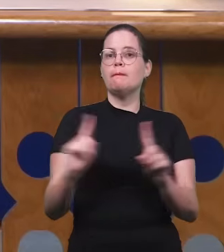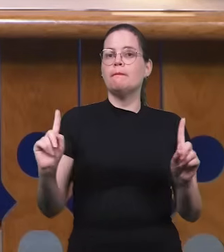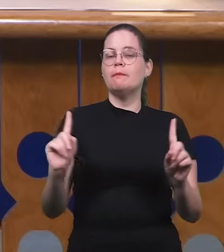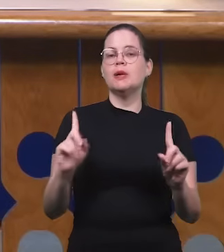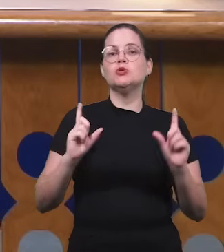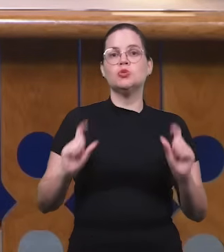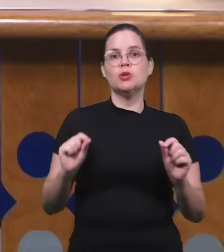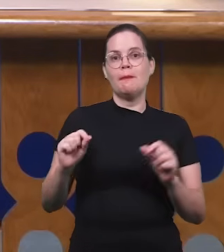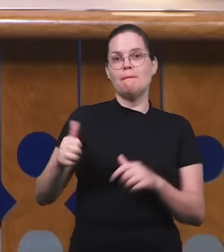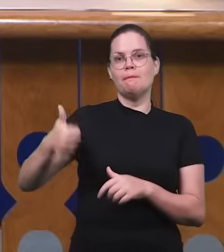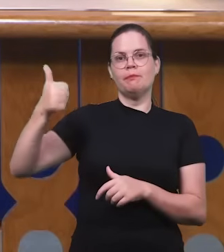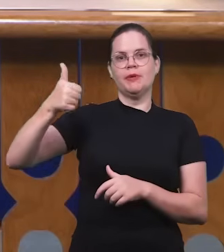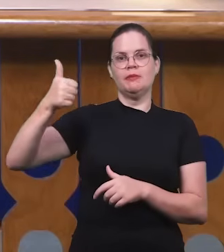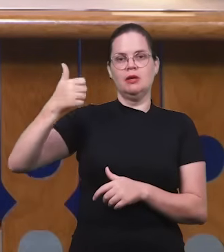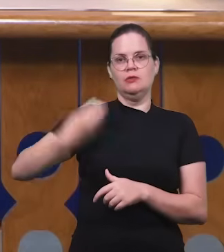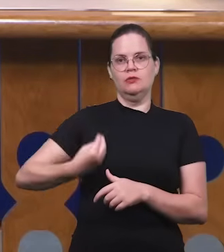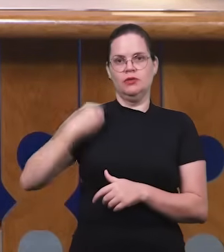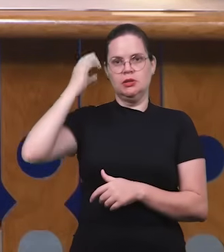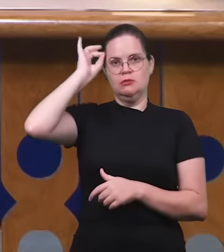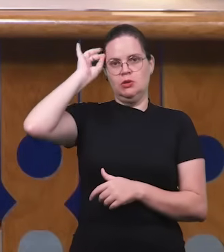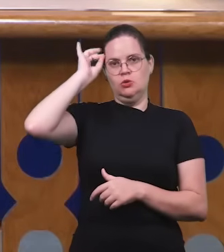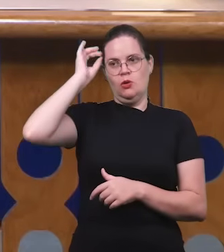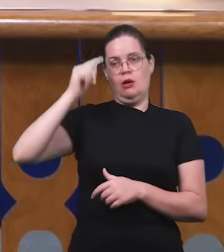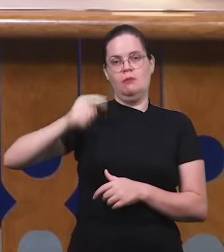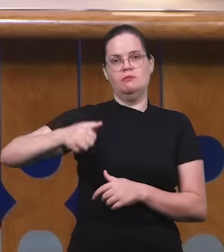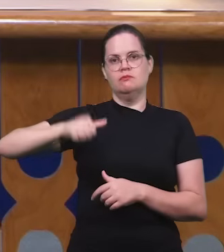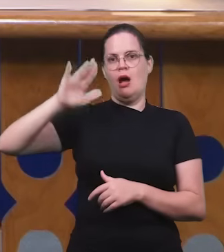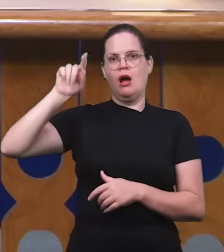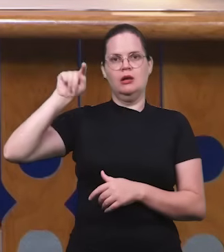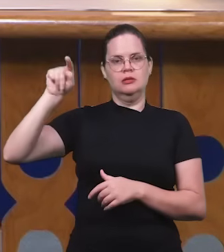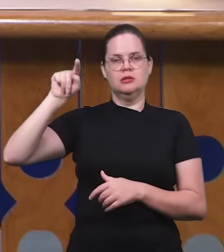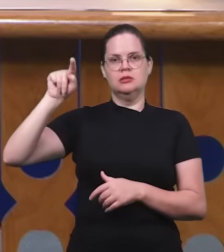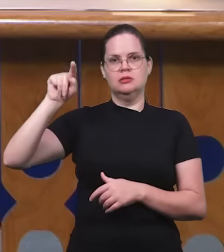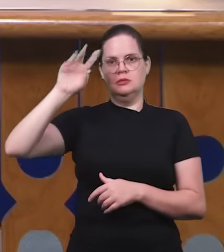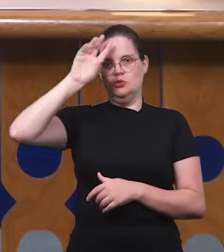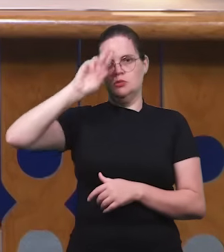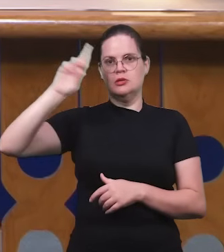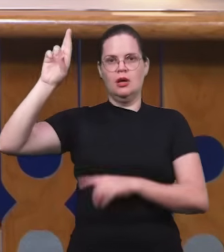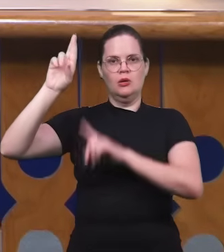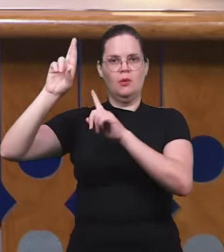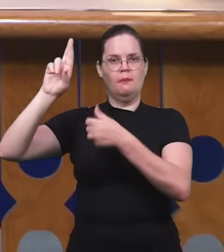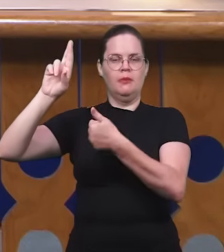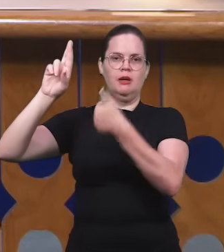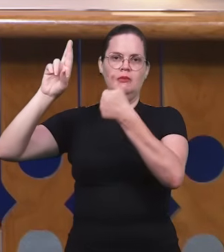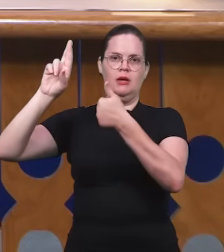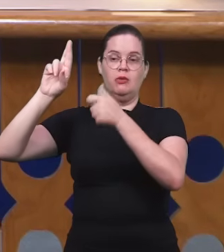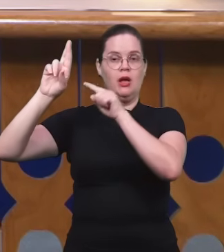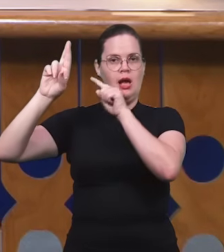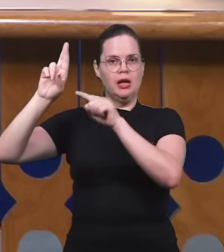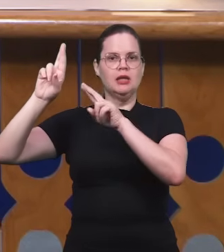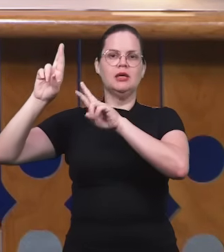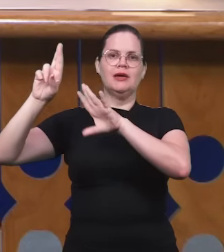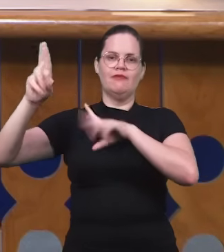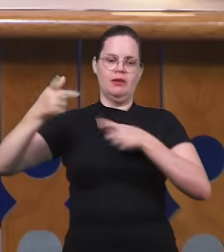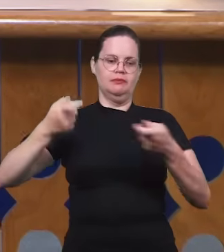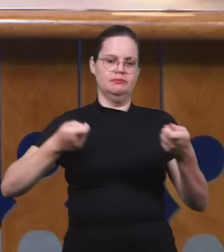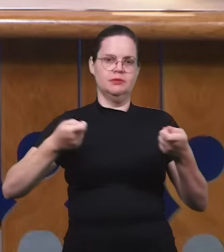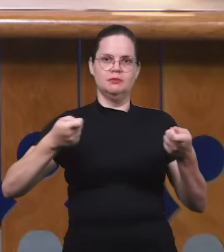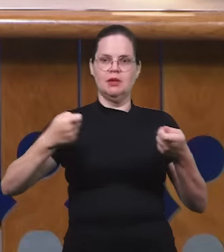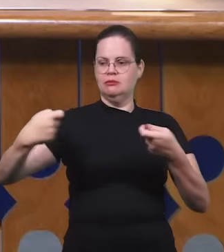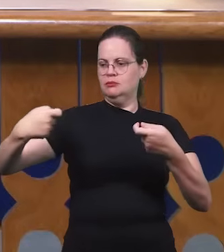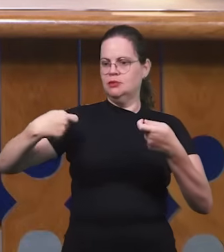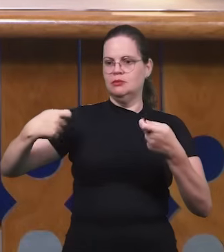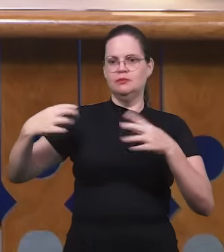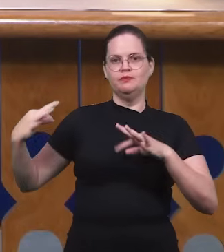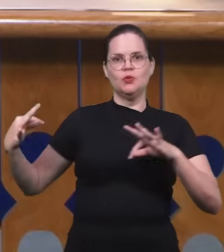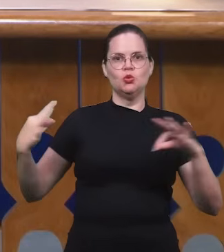o espiritual tem que estar acima, ou ele tem que governar aquilo que é material. O material para